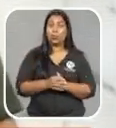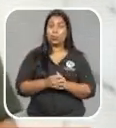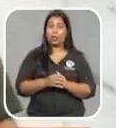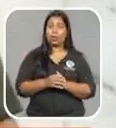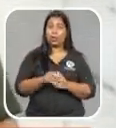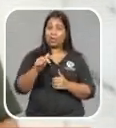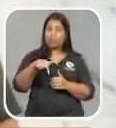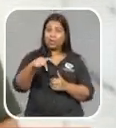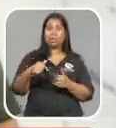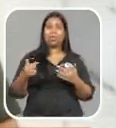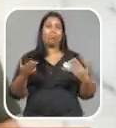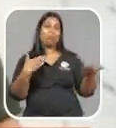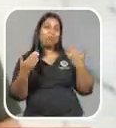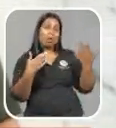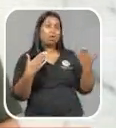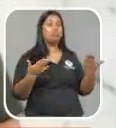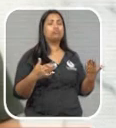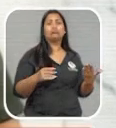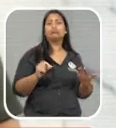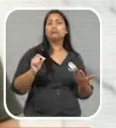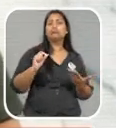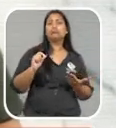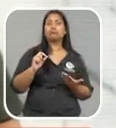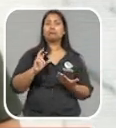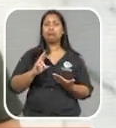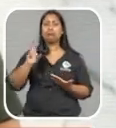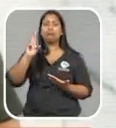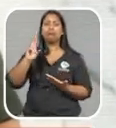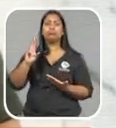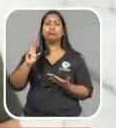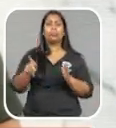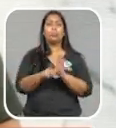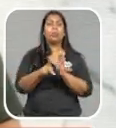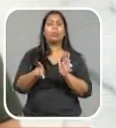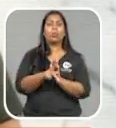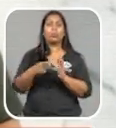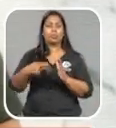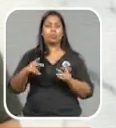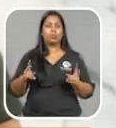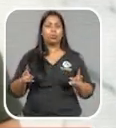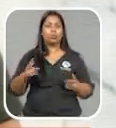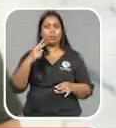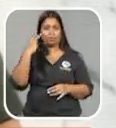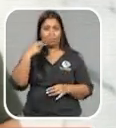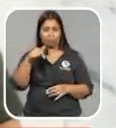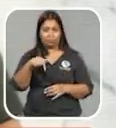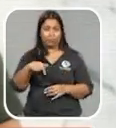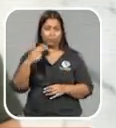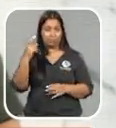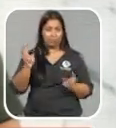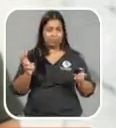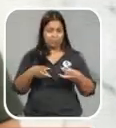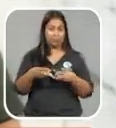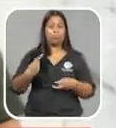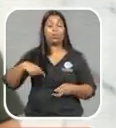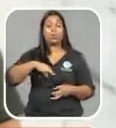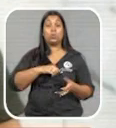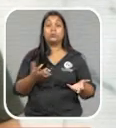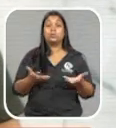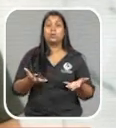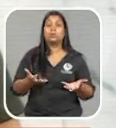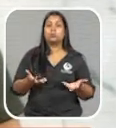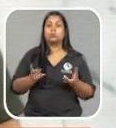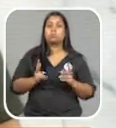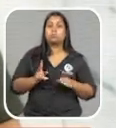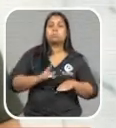prerrogativa essencial do parlamento, nós queremos intensificar as audiências públicas, né,